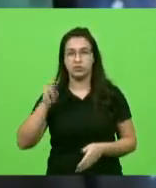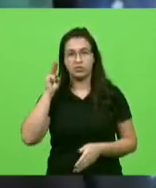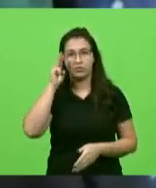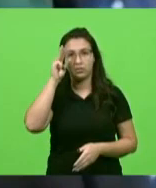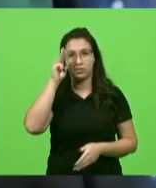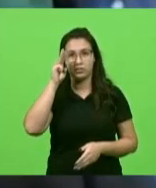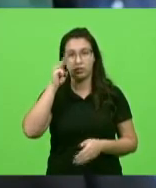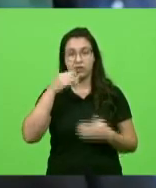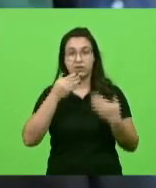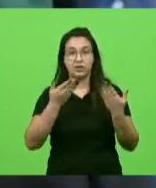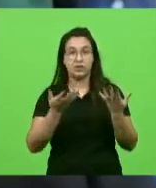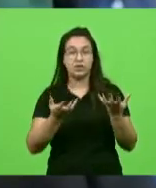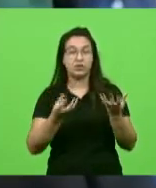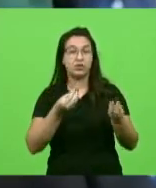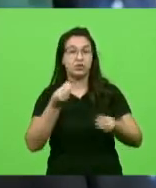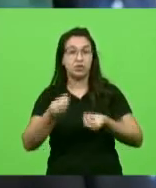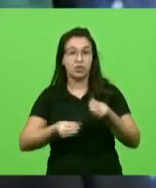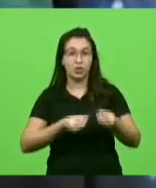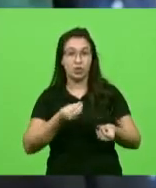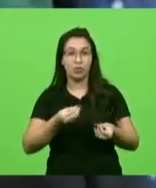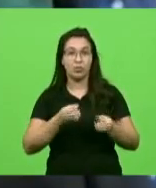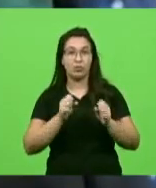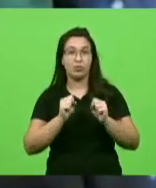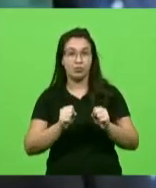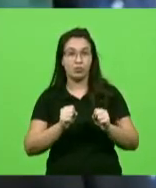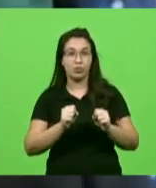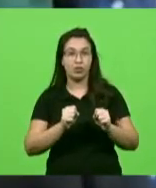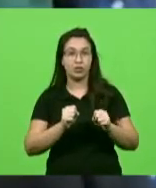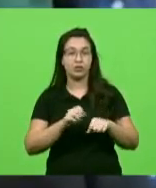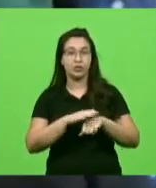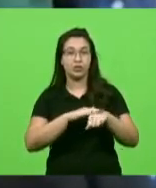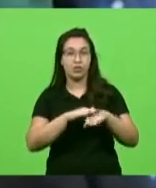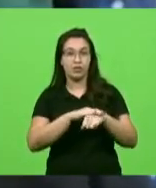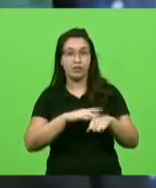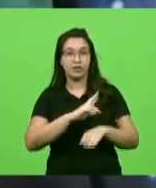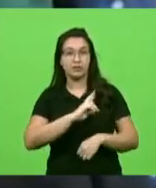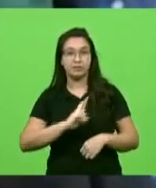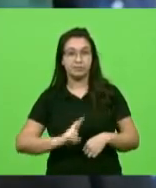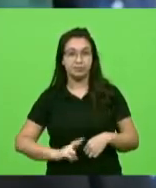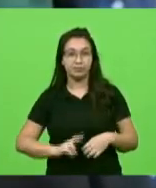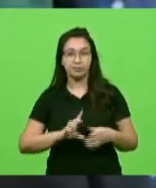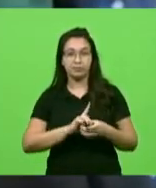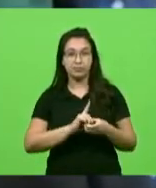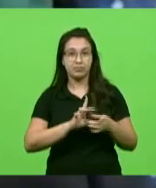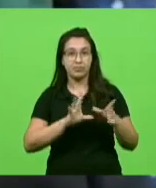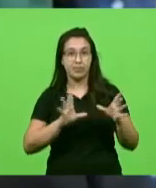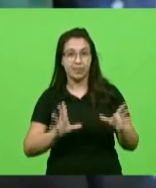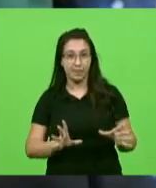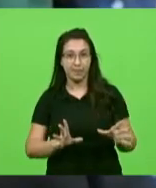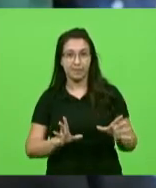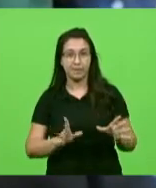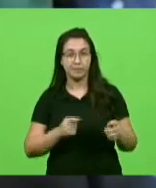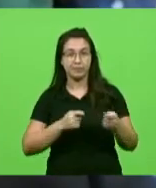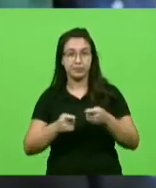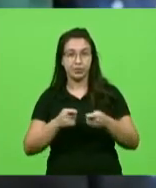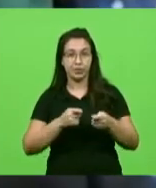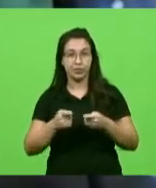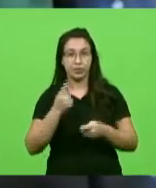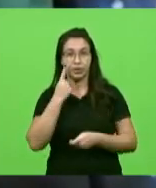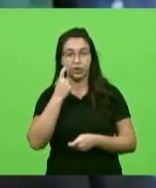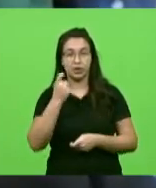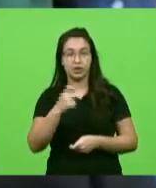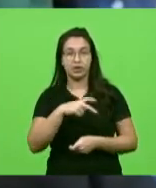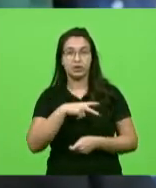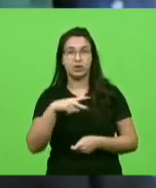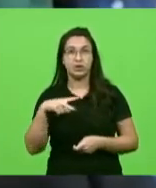e para tratar de forma republicana e assunto de elefantes tá gestão do controle e de alto interesse por